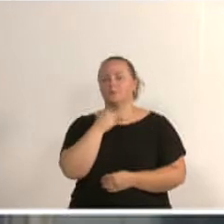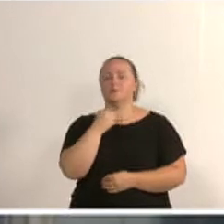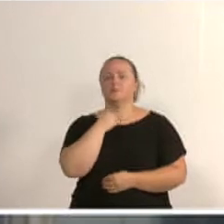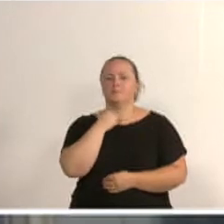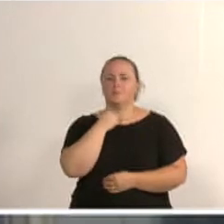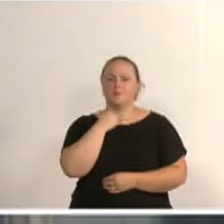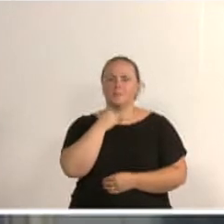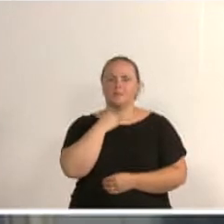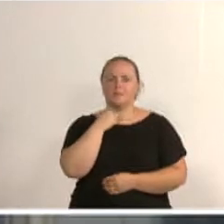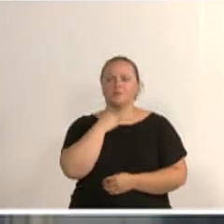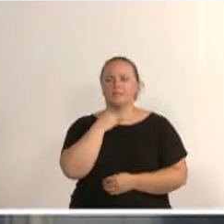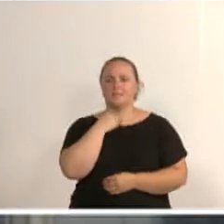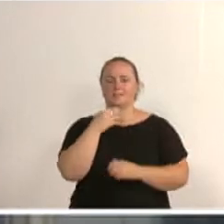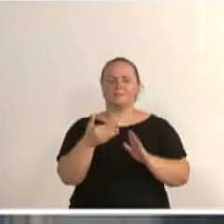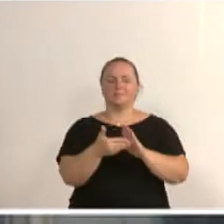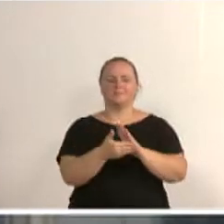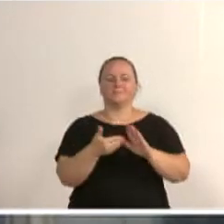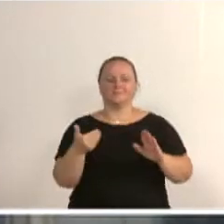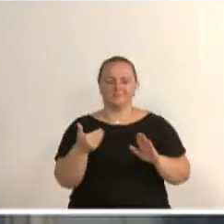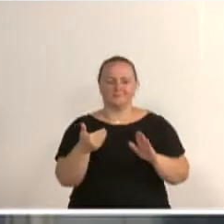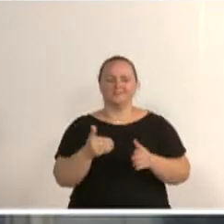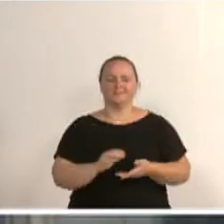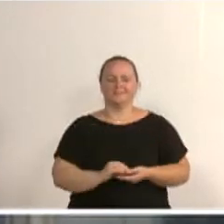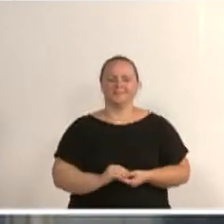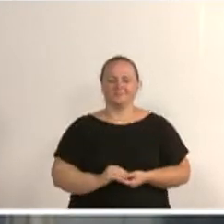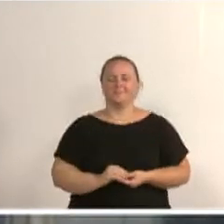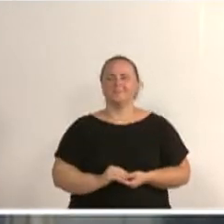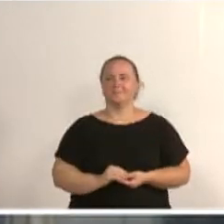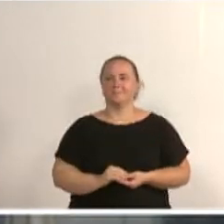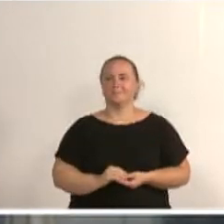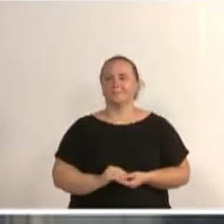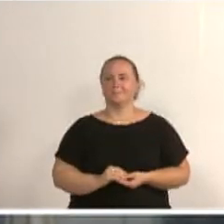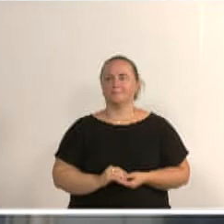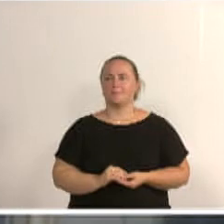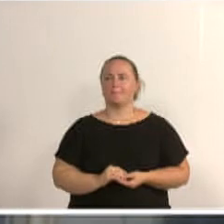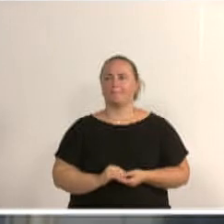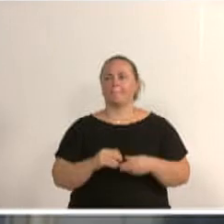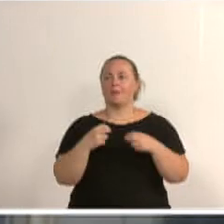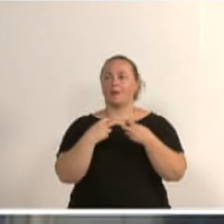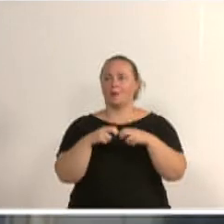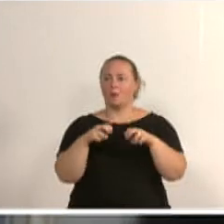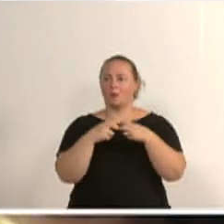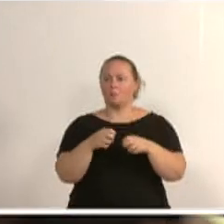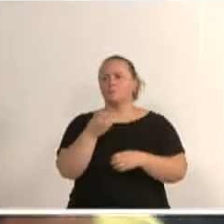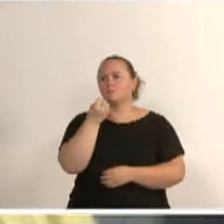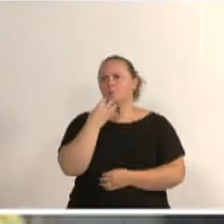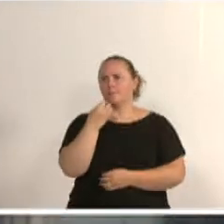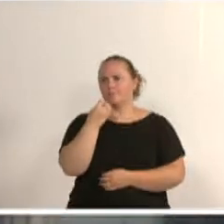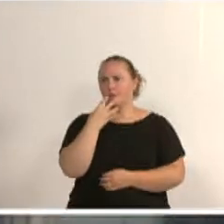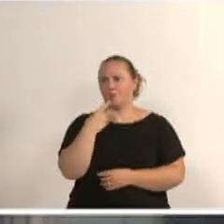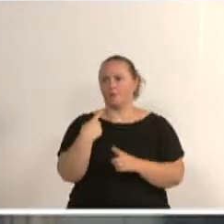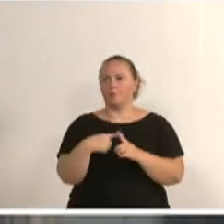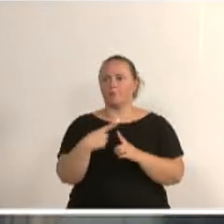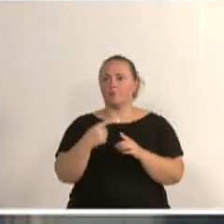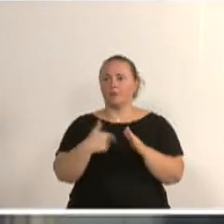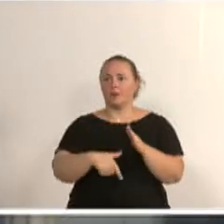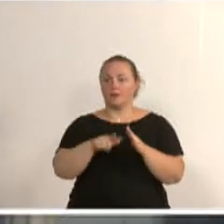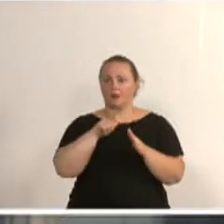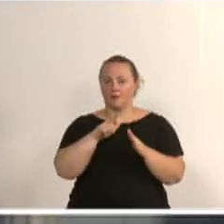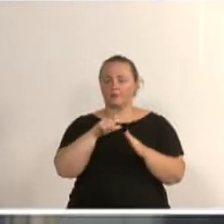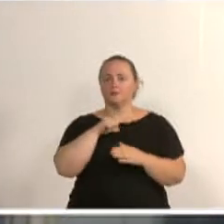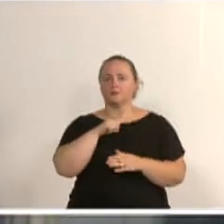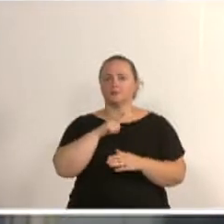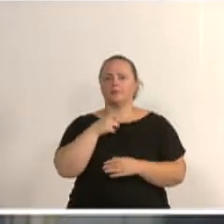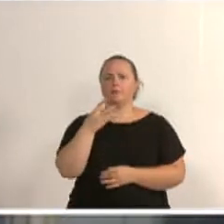ser retirado daqui de dentro de Blumenau. E acho que a frota de ônibus está muito boa, porque antes daquele dia de 40 e poucos dias